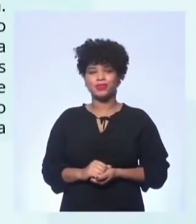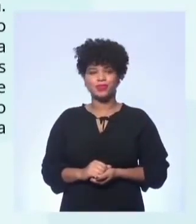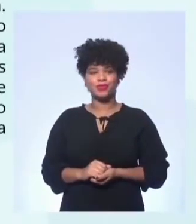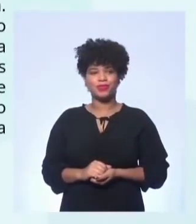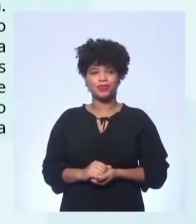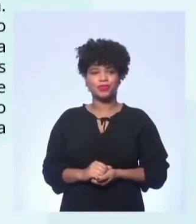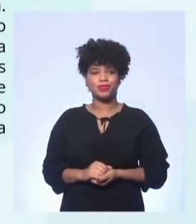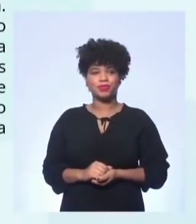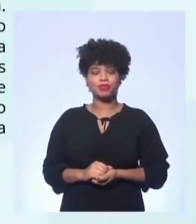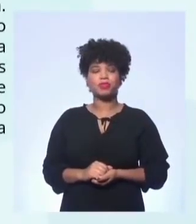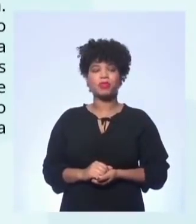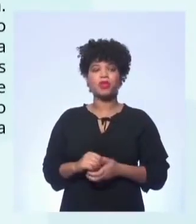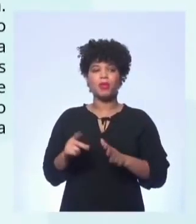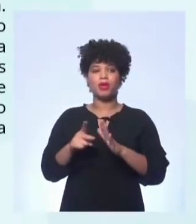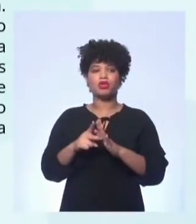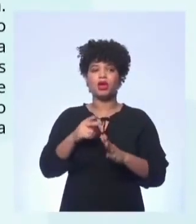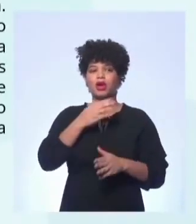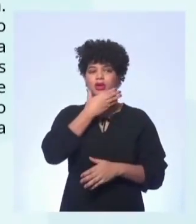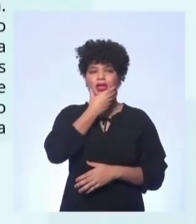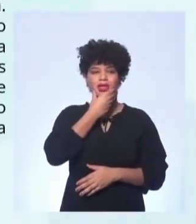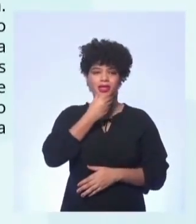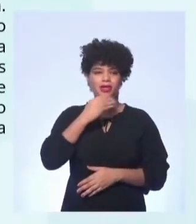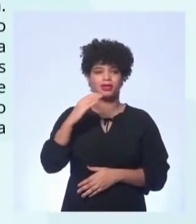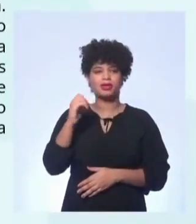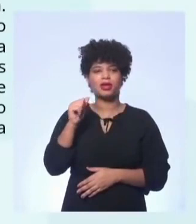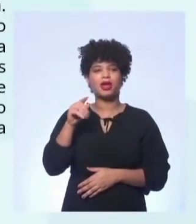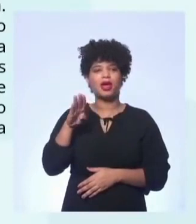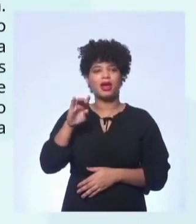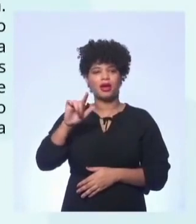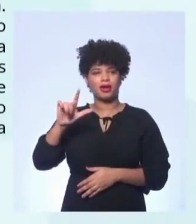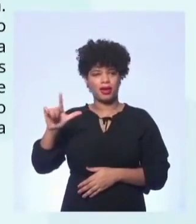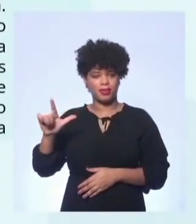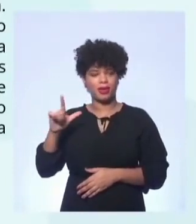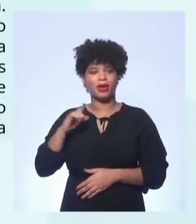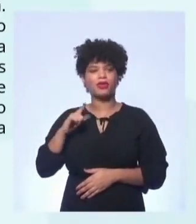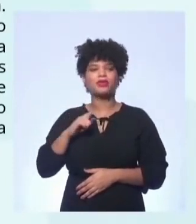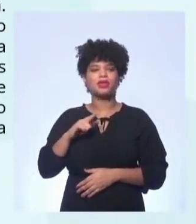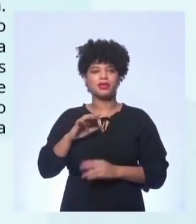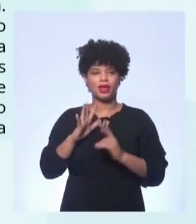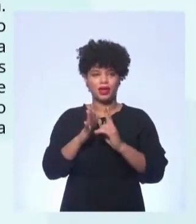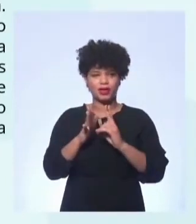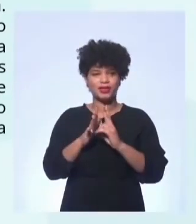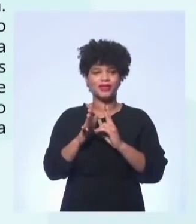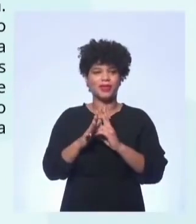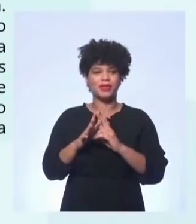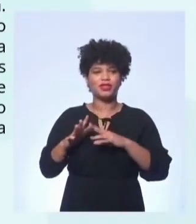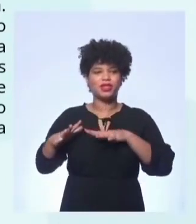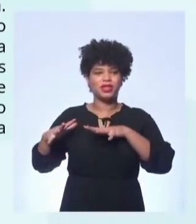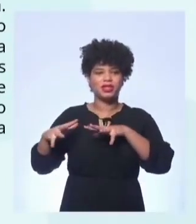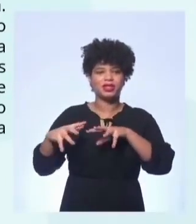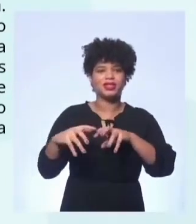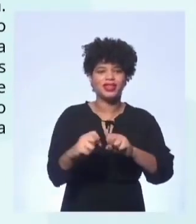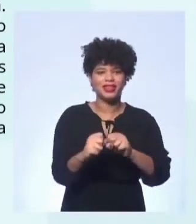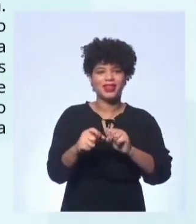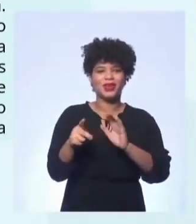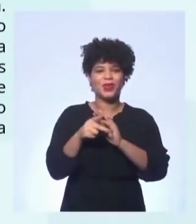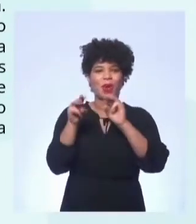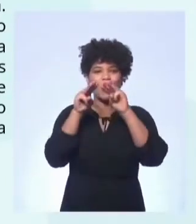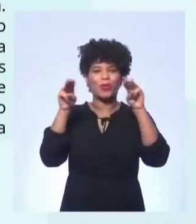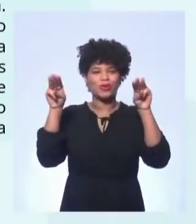Nau da Capitania de Cabral e os índios a bordo da capitania. É uma obra do